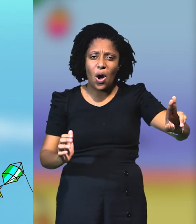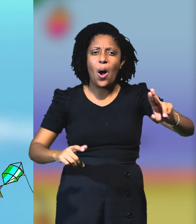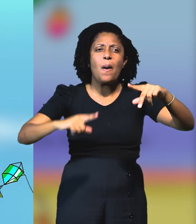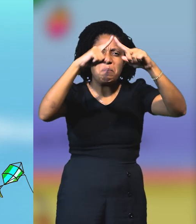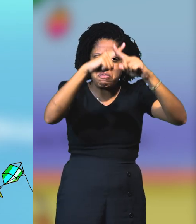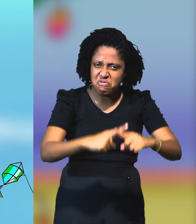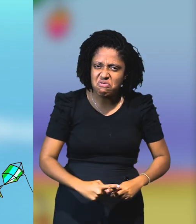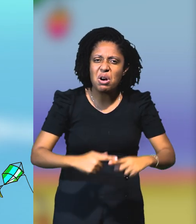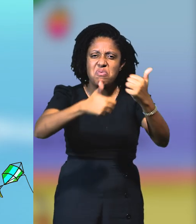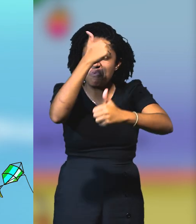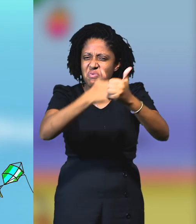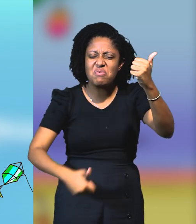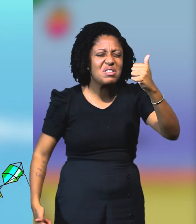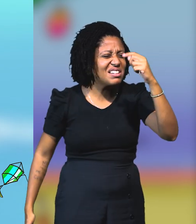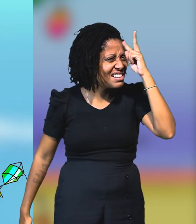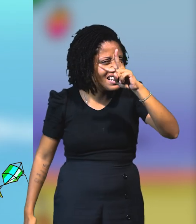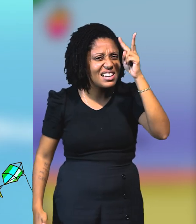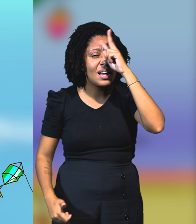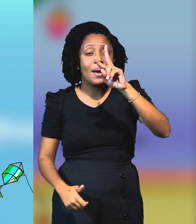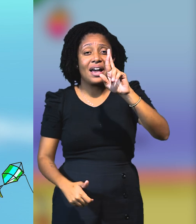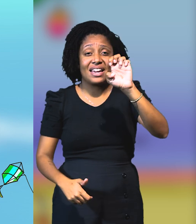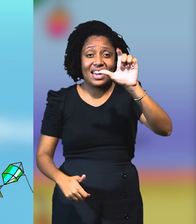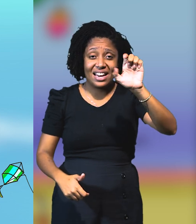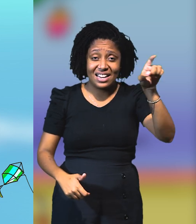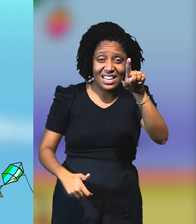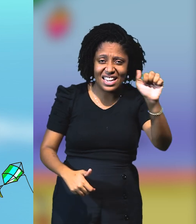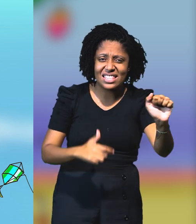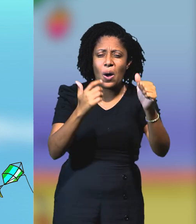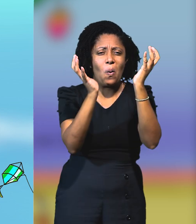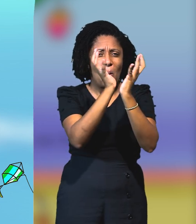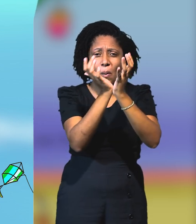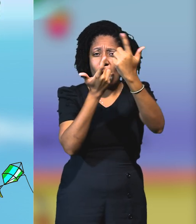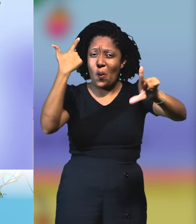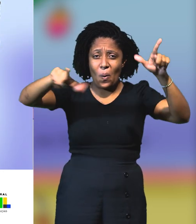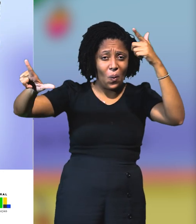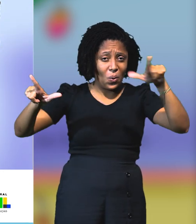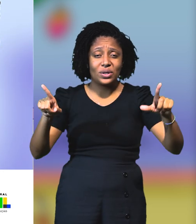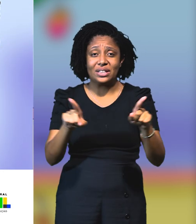jogos inesquecíveis do Realeza e muitos outros.